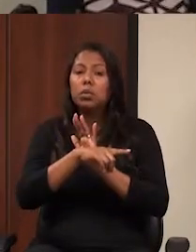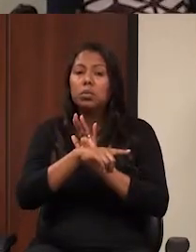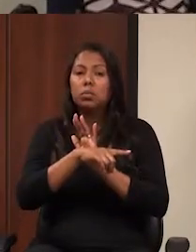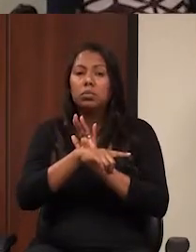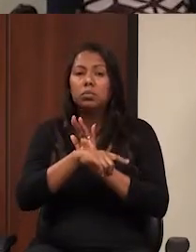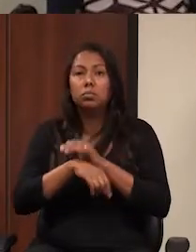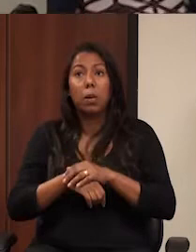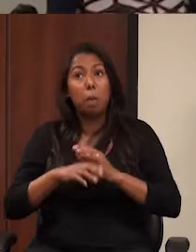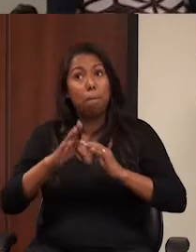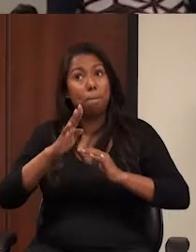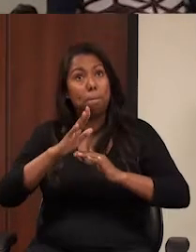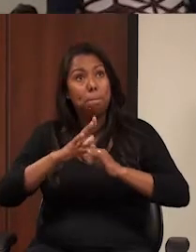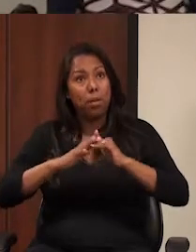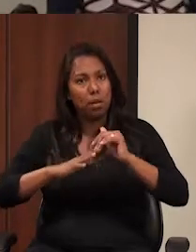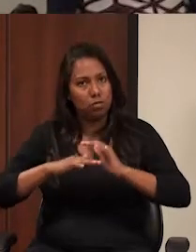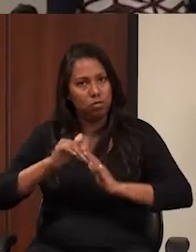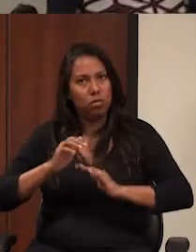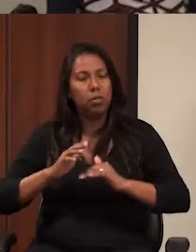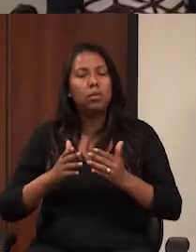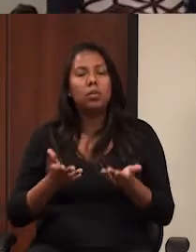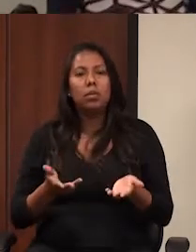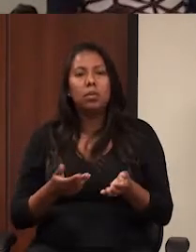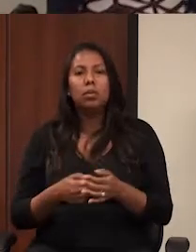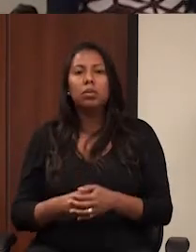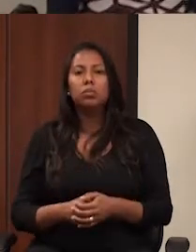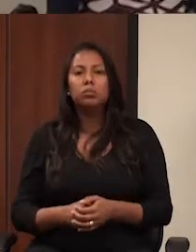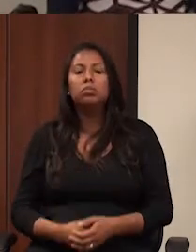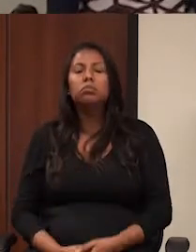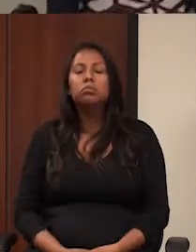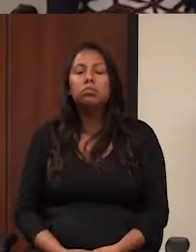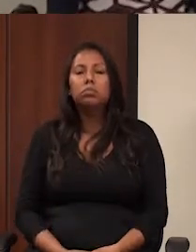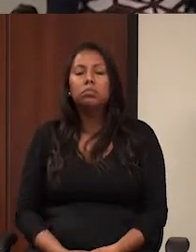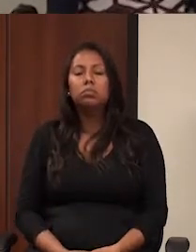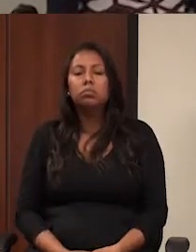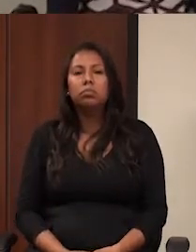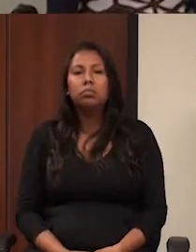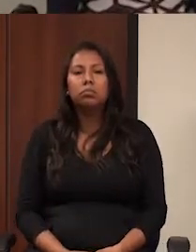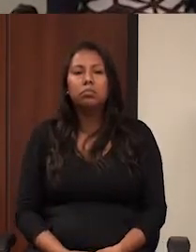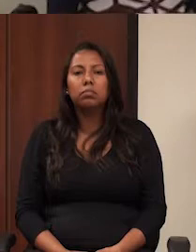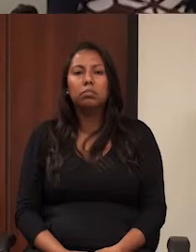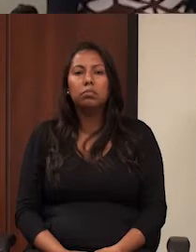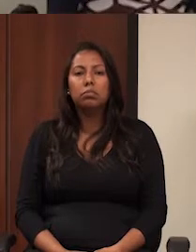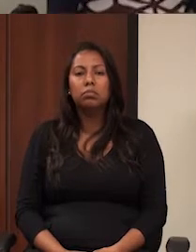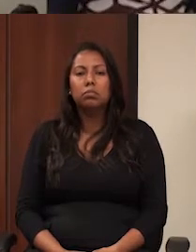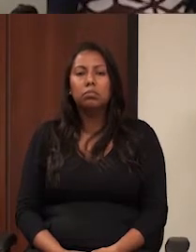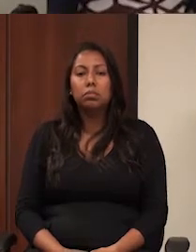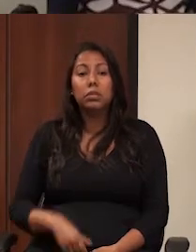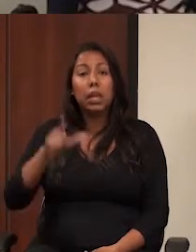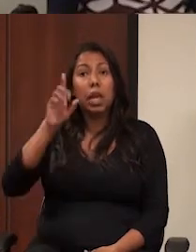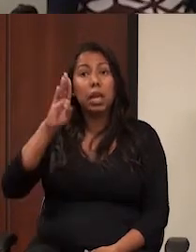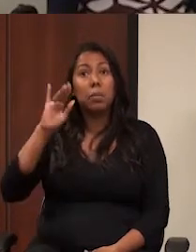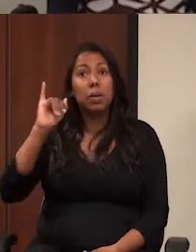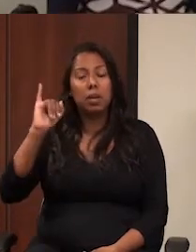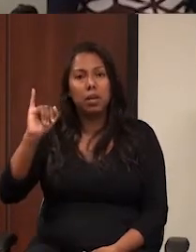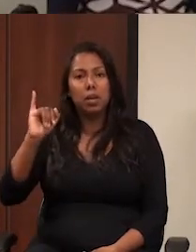Na prática, como que está sendo tratado, como, digamos, a LBI dá um espaço